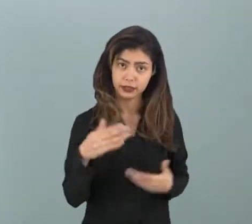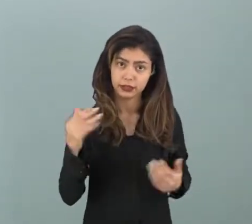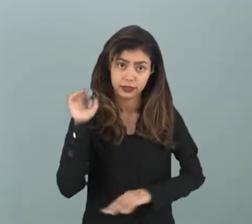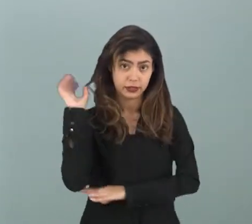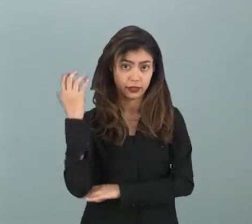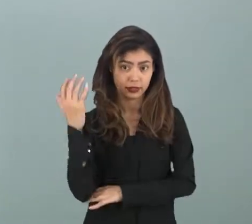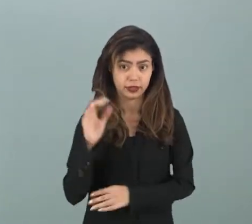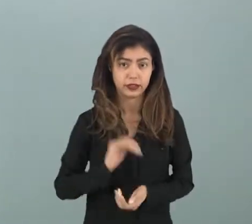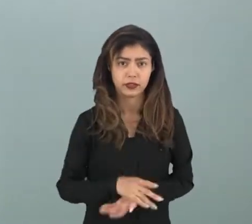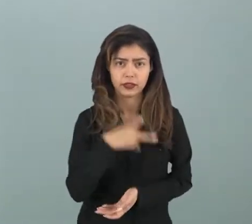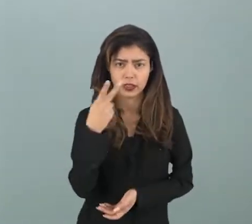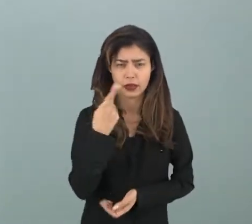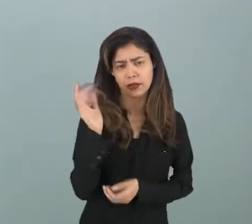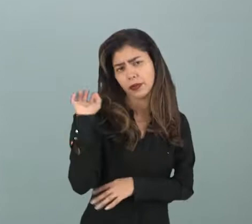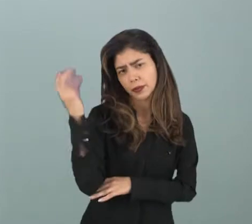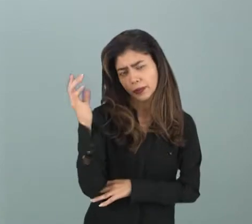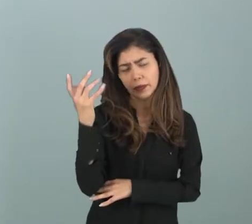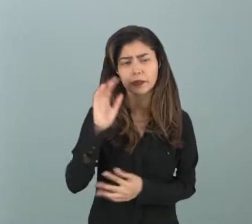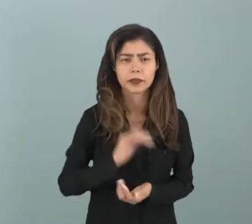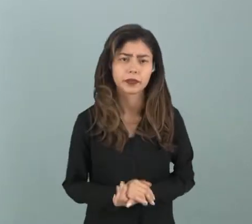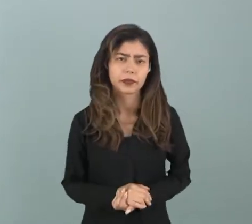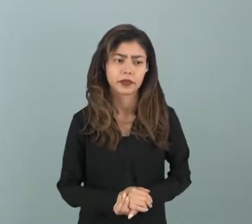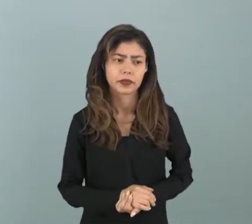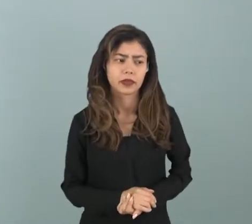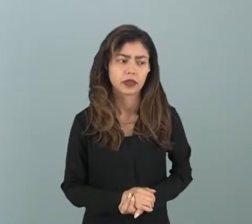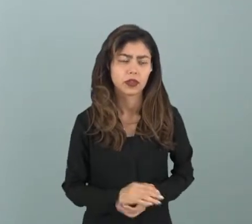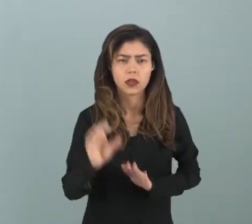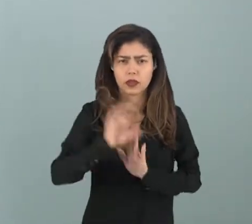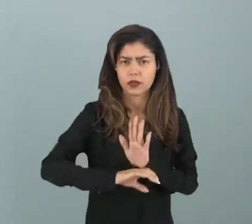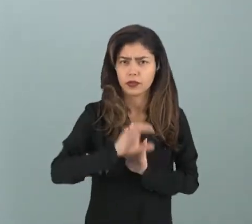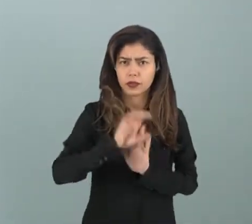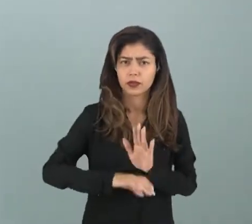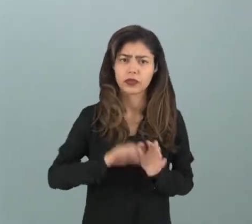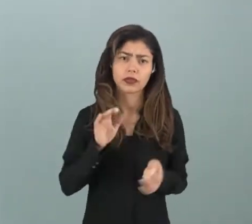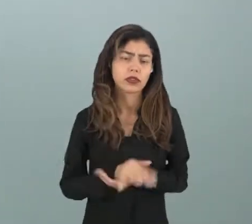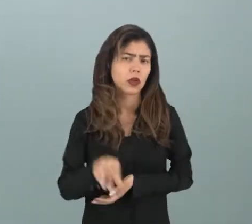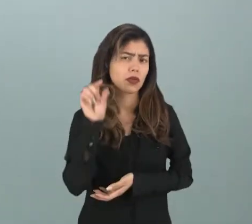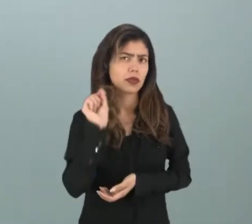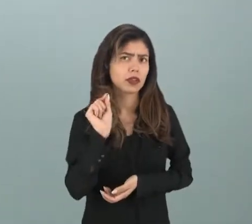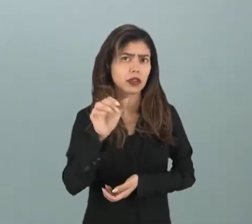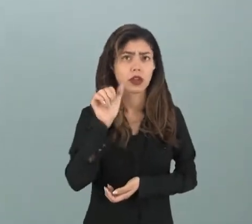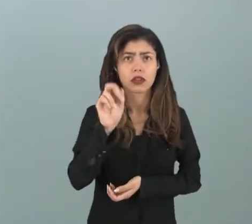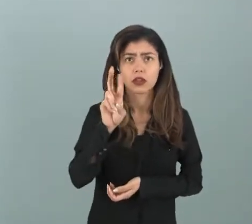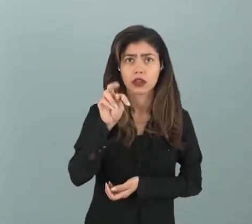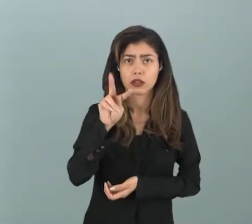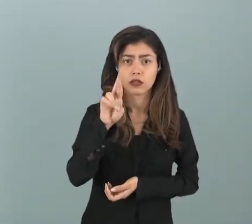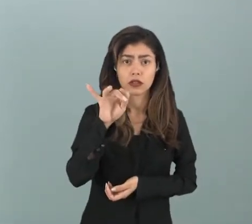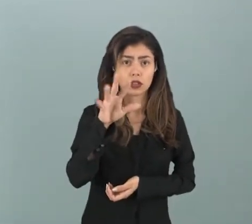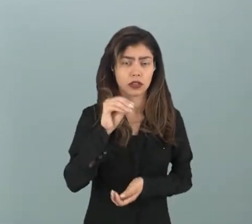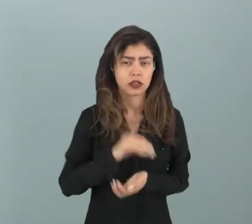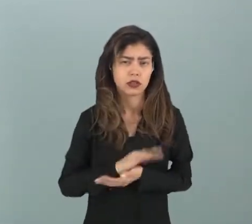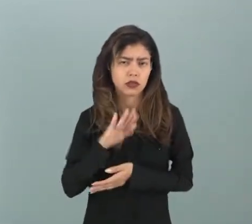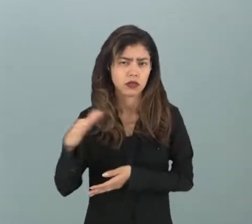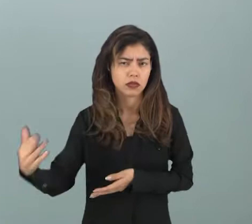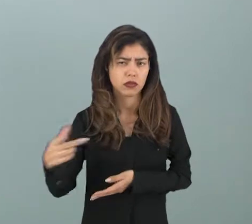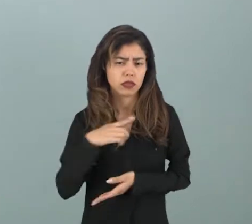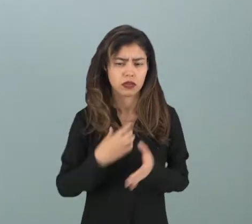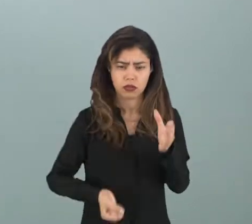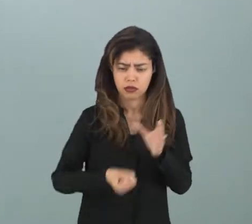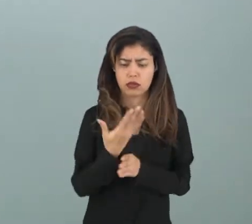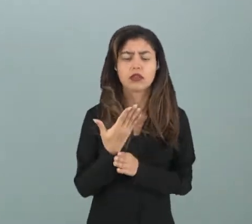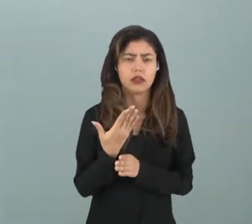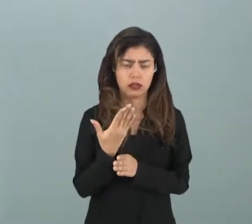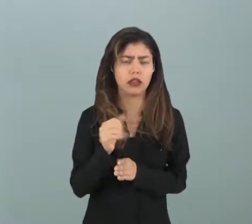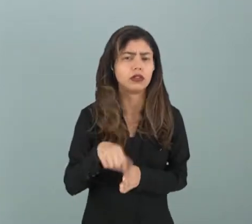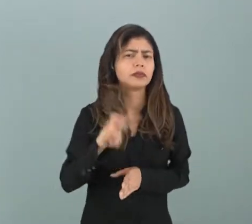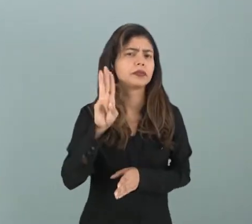vamos lá, falar um pouquinho sobre o arvorismo, a gente vai falar um pouquinho sobre o conceito, sobre o que é o arvorismo, quando surgiu,